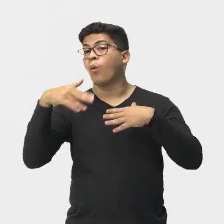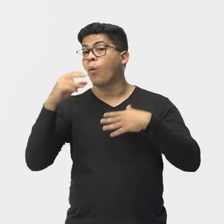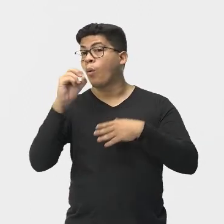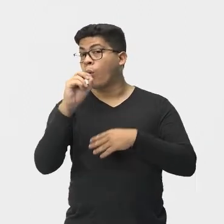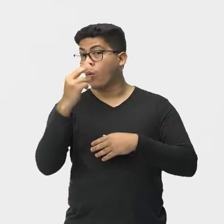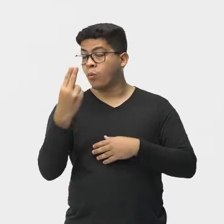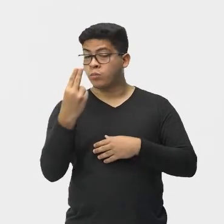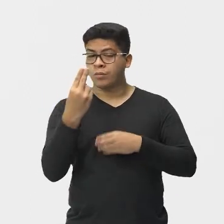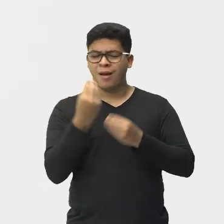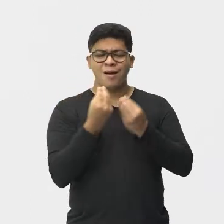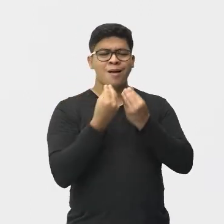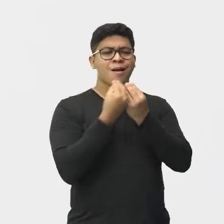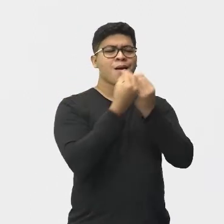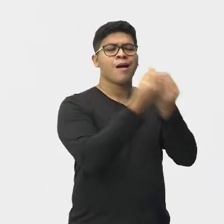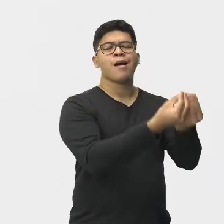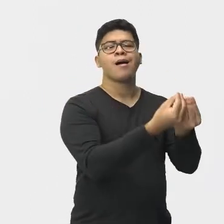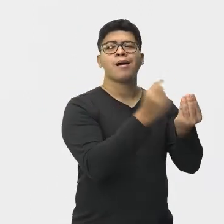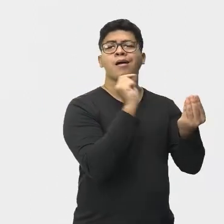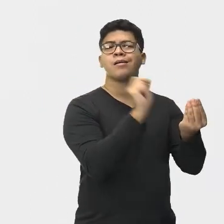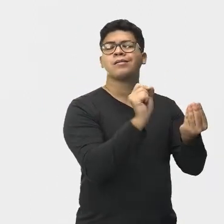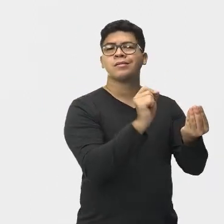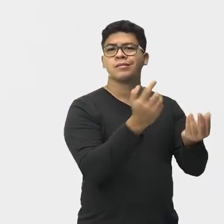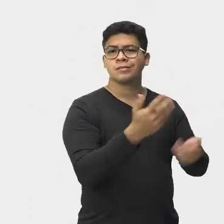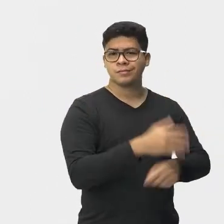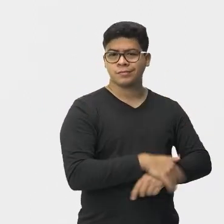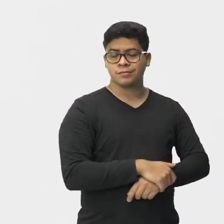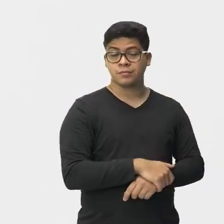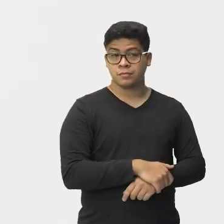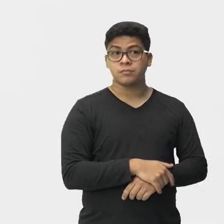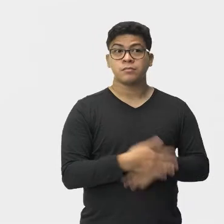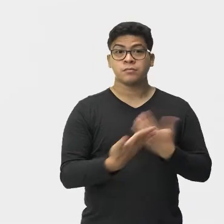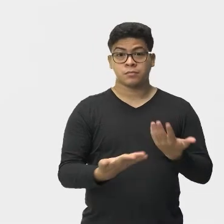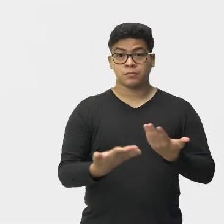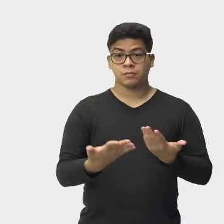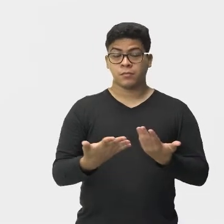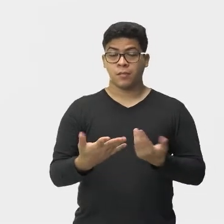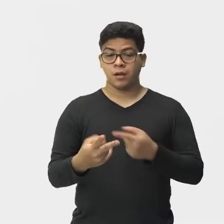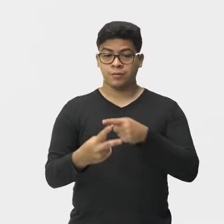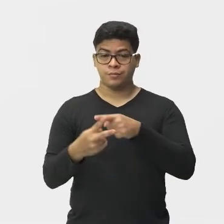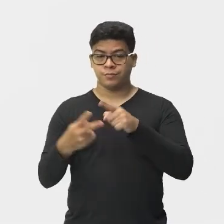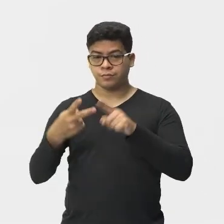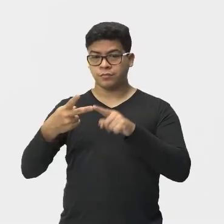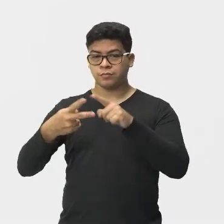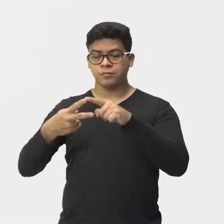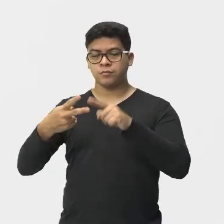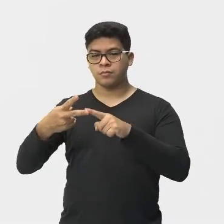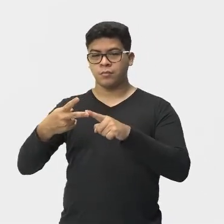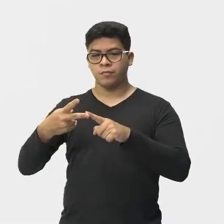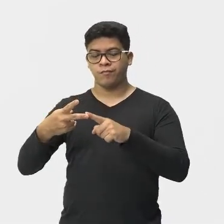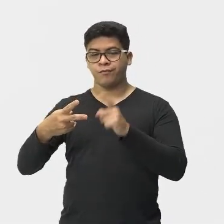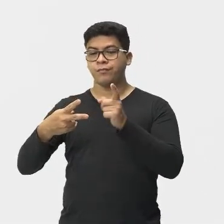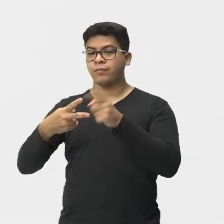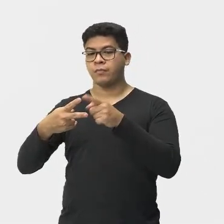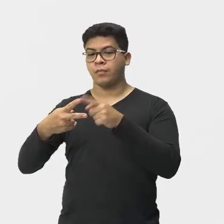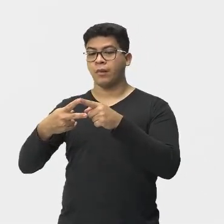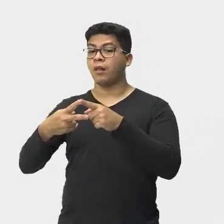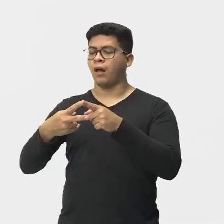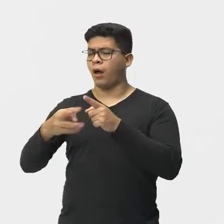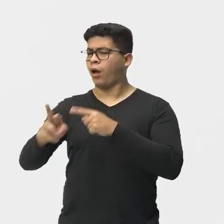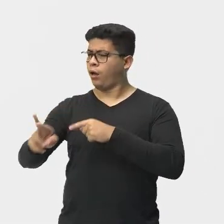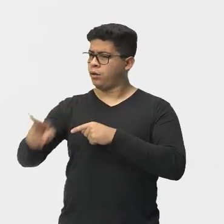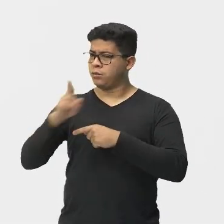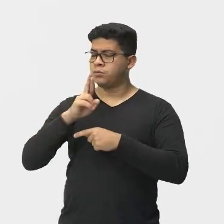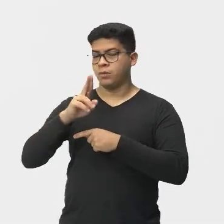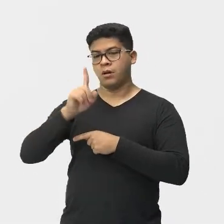que eu até utilizo preposição, né? A quem ou para quem? E a resposta dessas